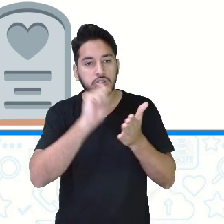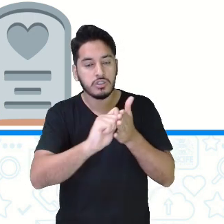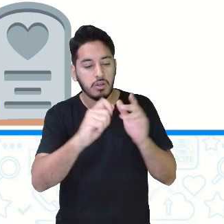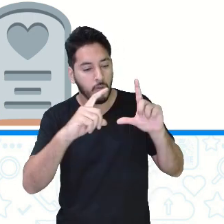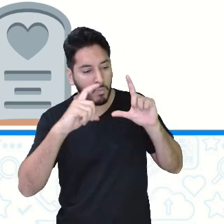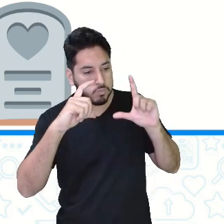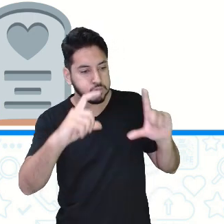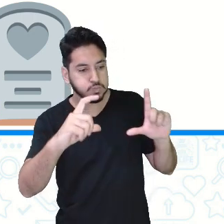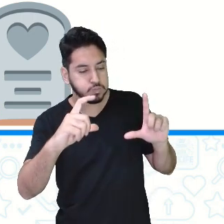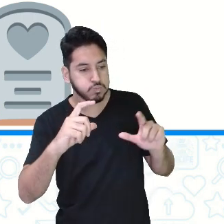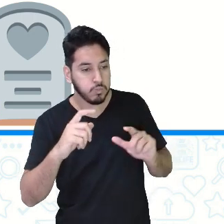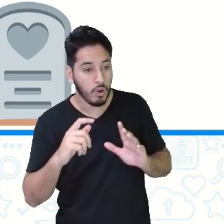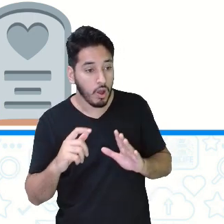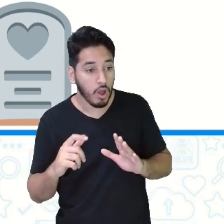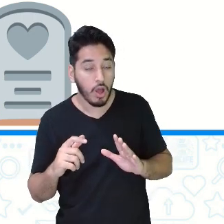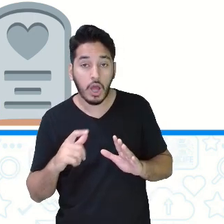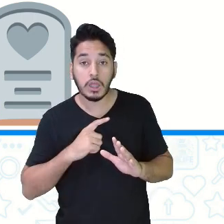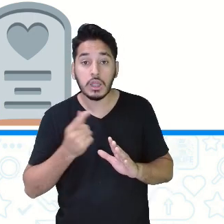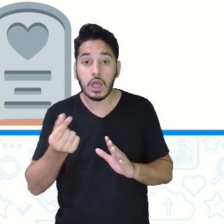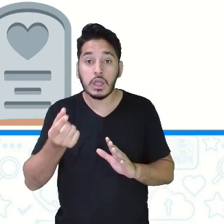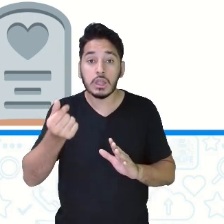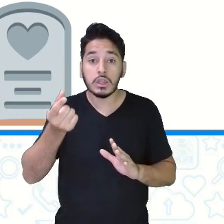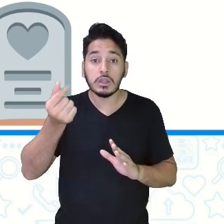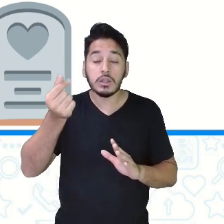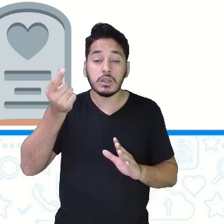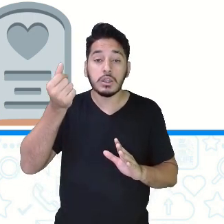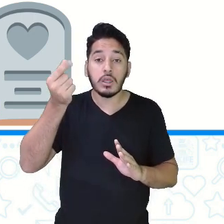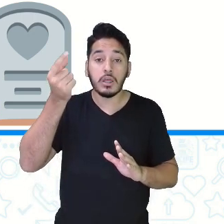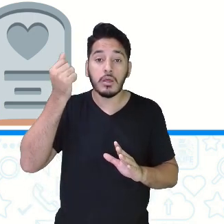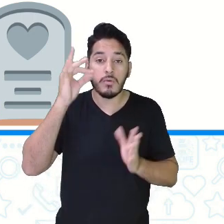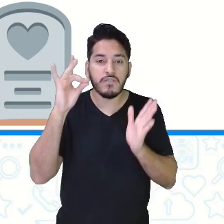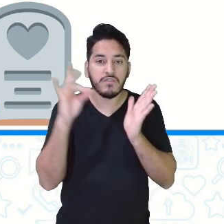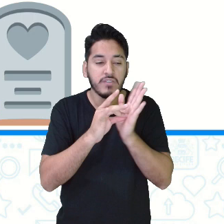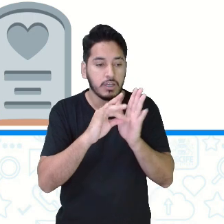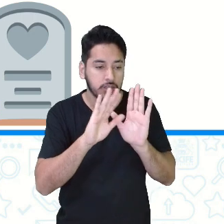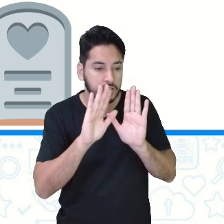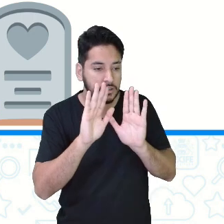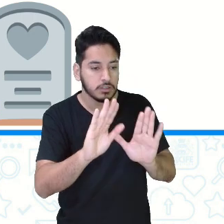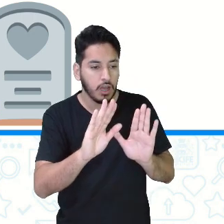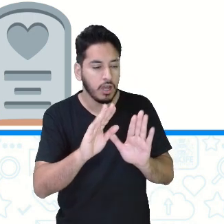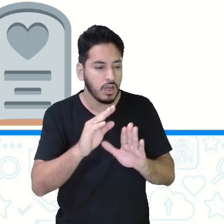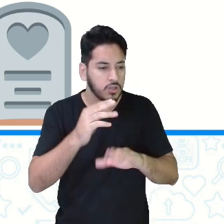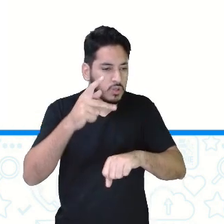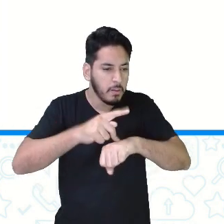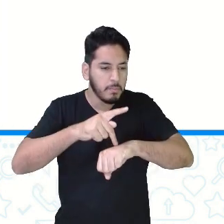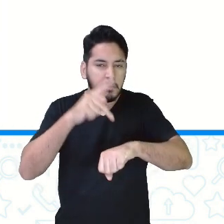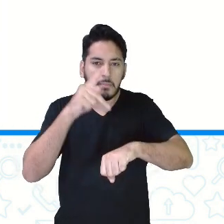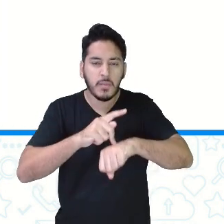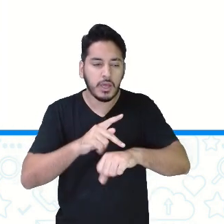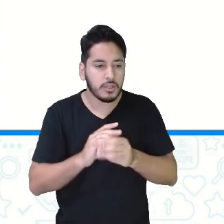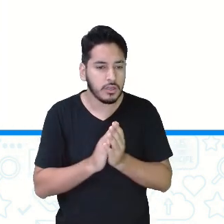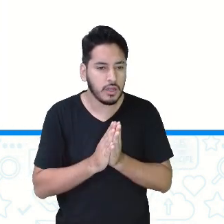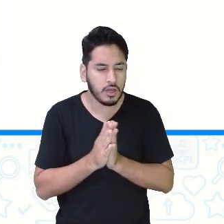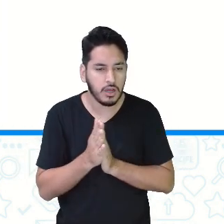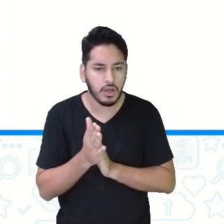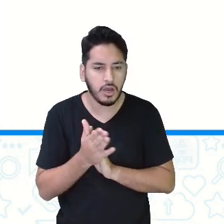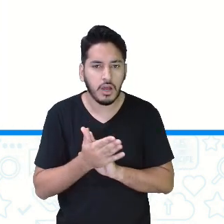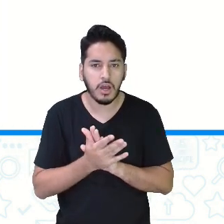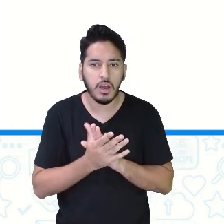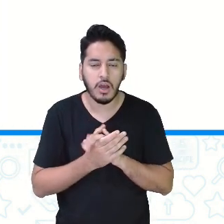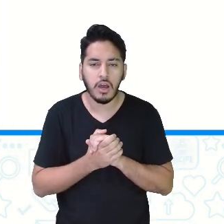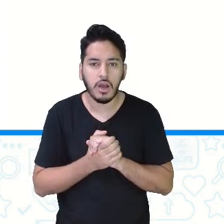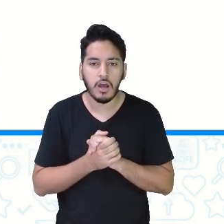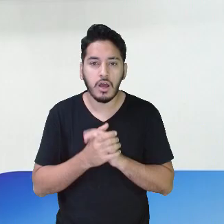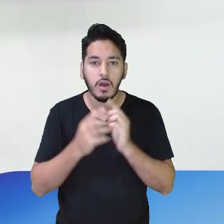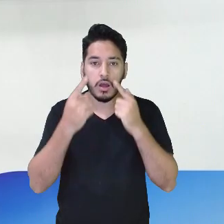de bronze. Havia muito tempo enegrecidas, fixadas sobre o mármore gasto da lápide mortuária.